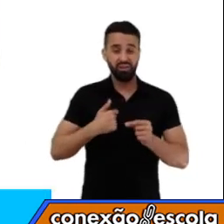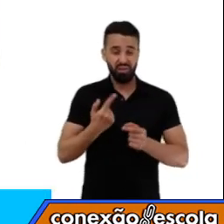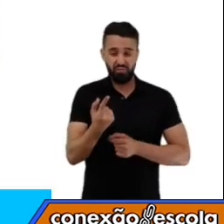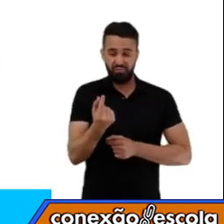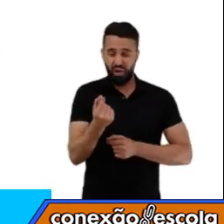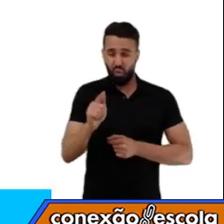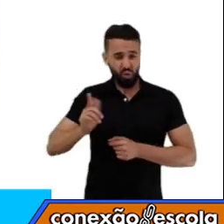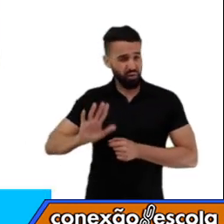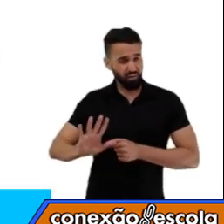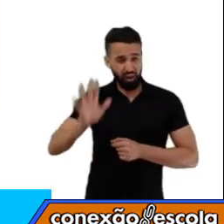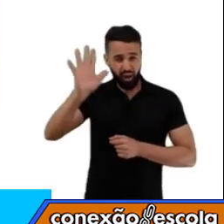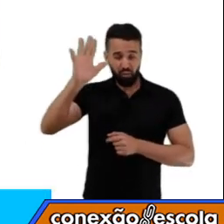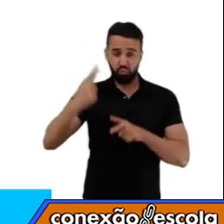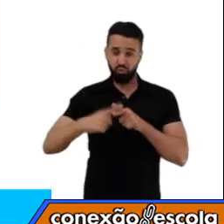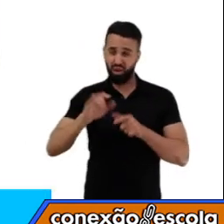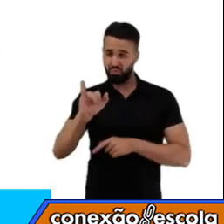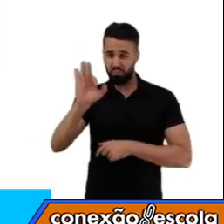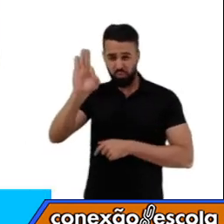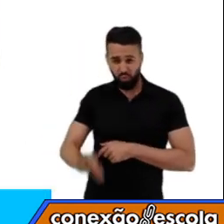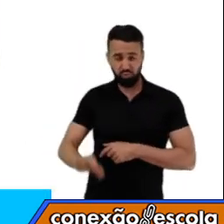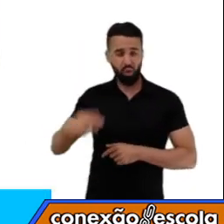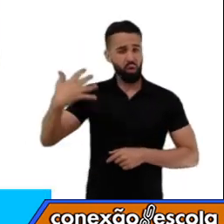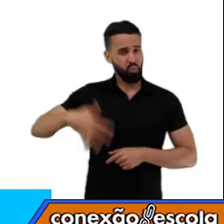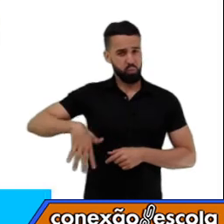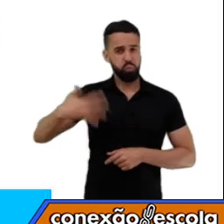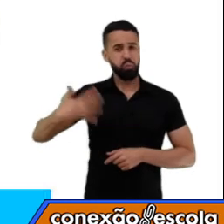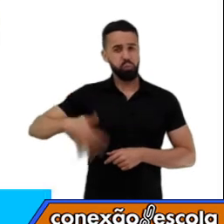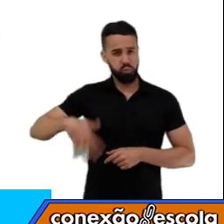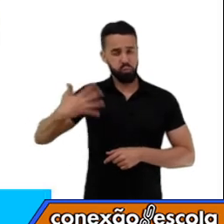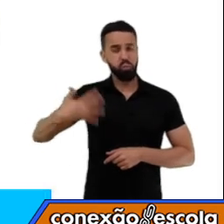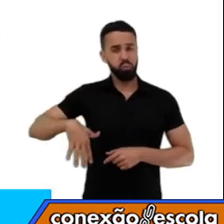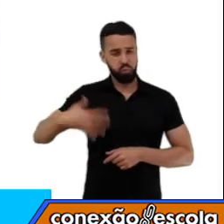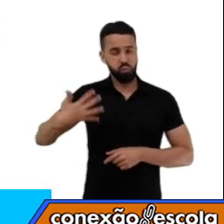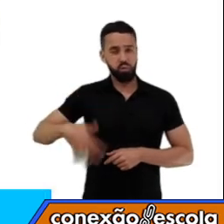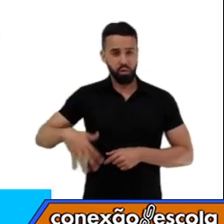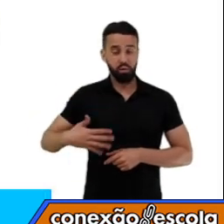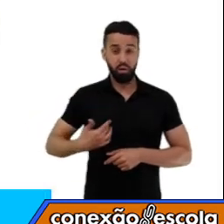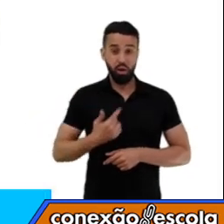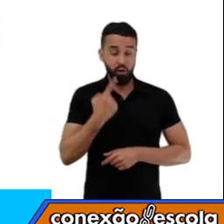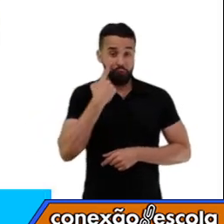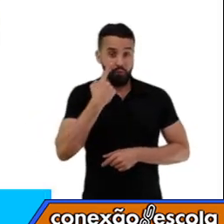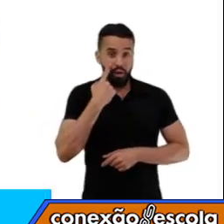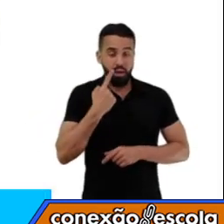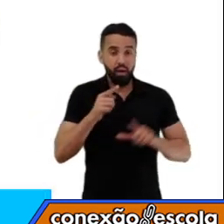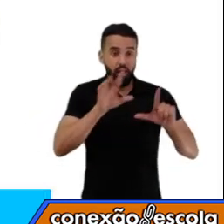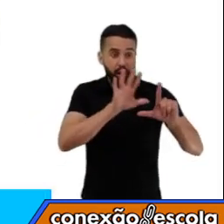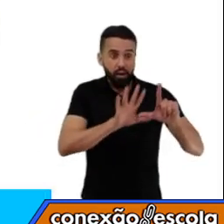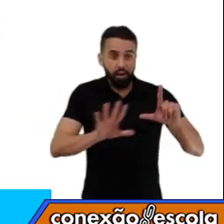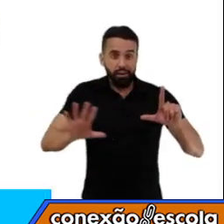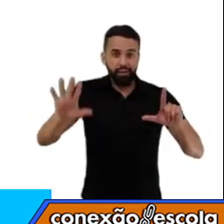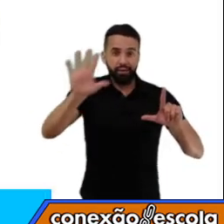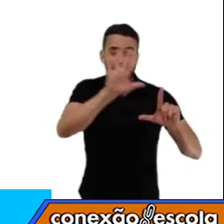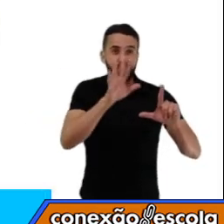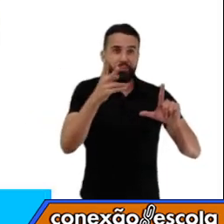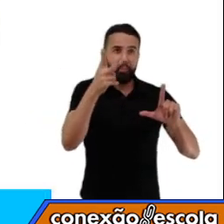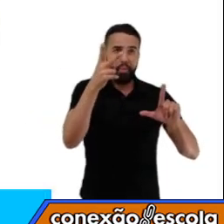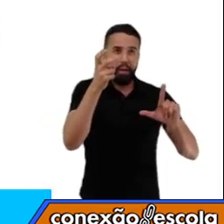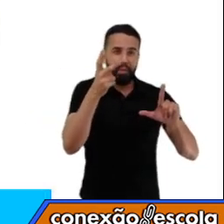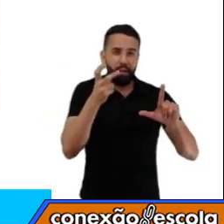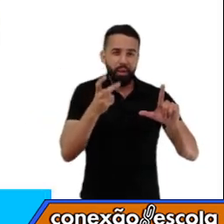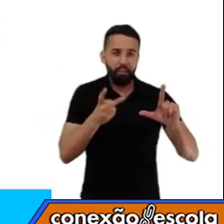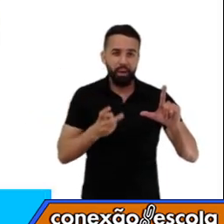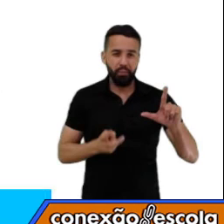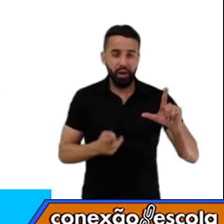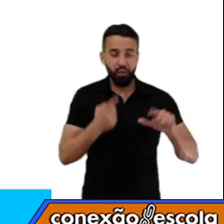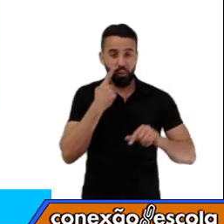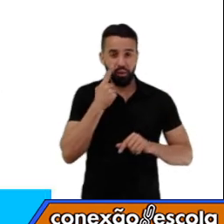hiperinflacionado por causa dos impostos a gente pode conferir isso tudo por tudo que tá aqui